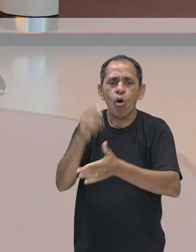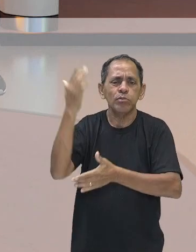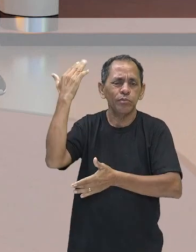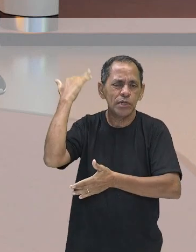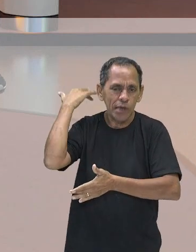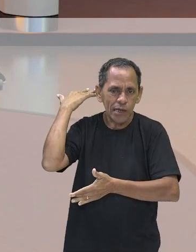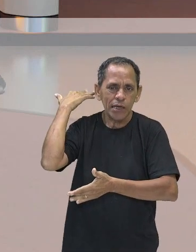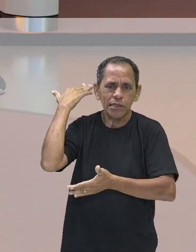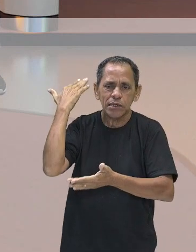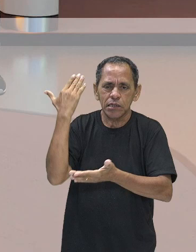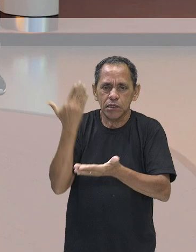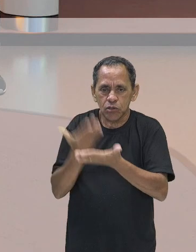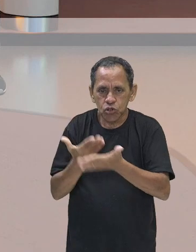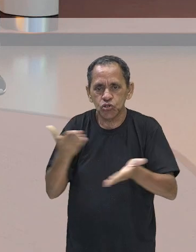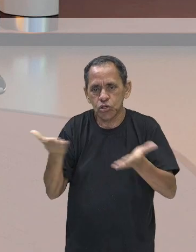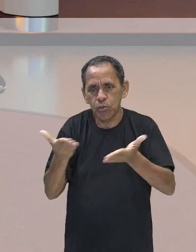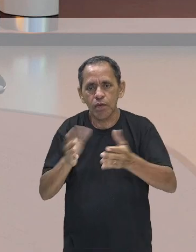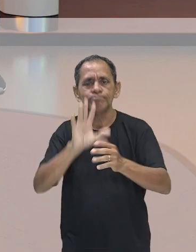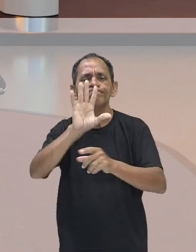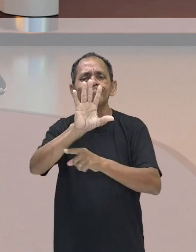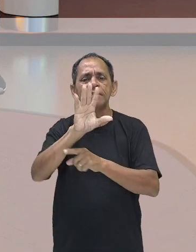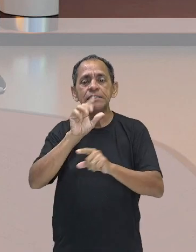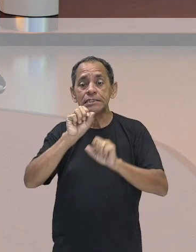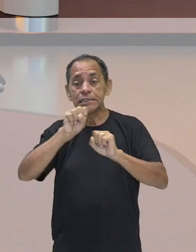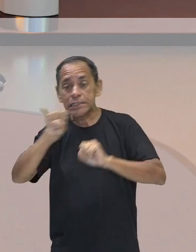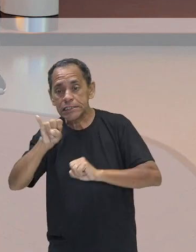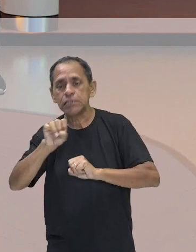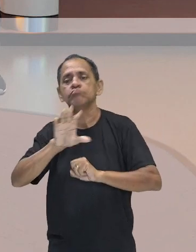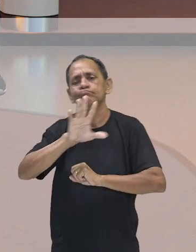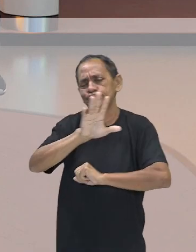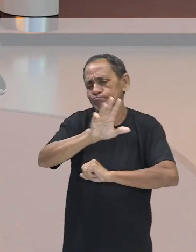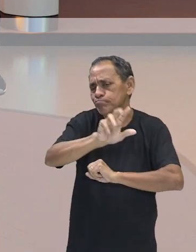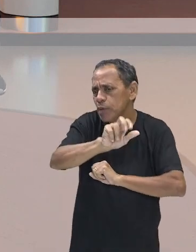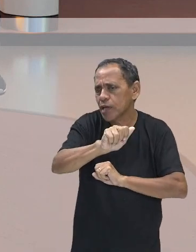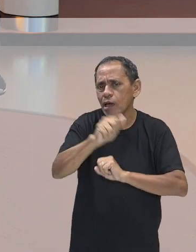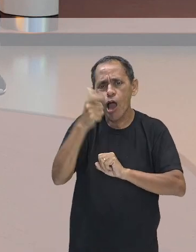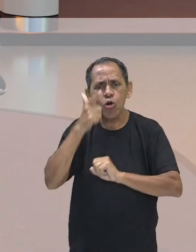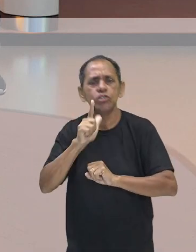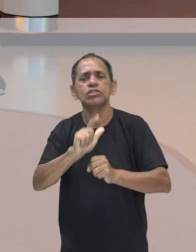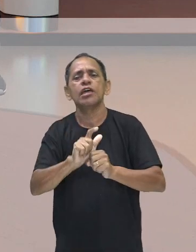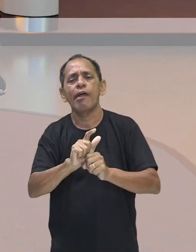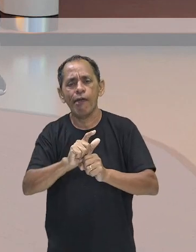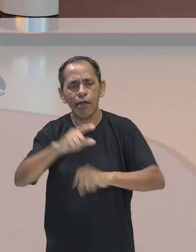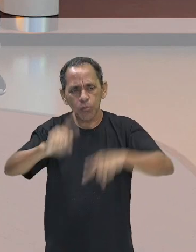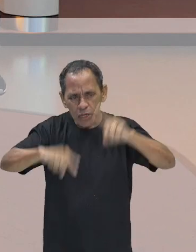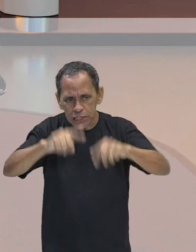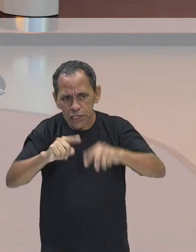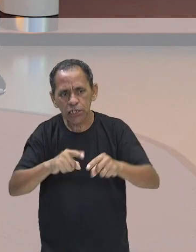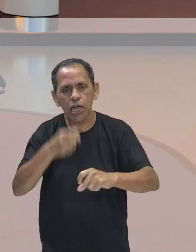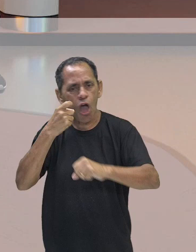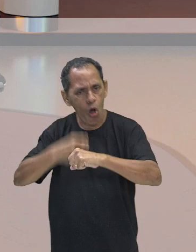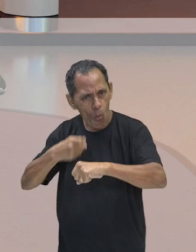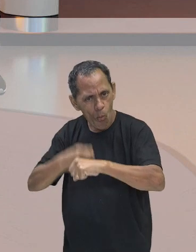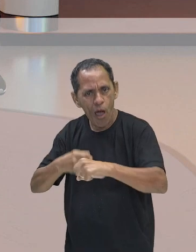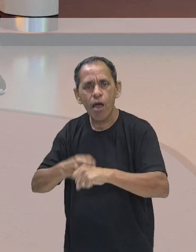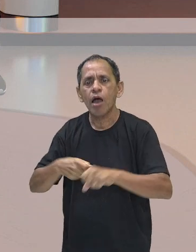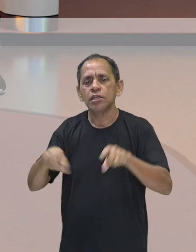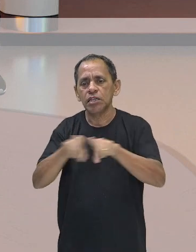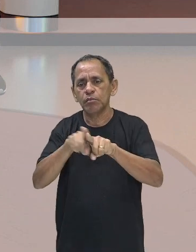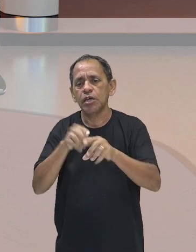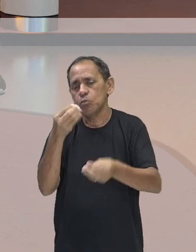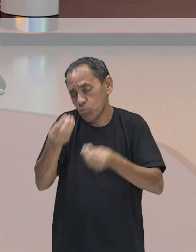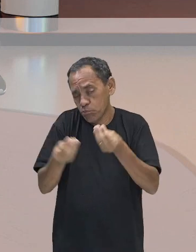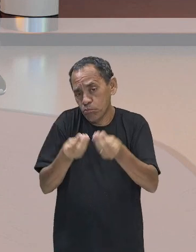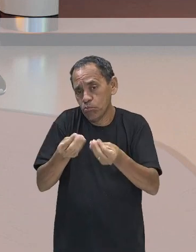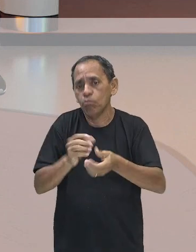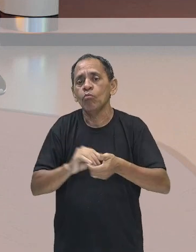recentes. Tudo que é palpável a gente pode considerar como fonte histórica. Tudo que está ali, de certa forma,